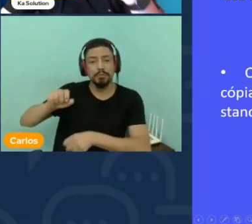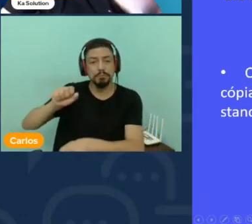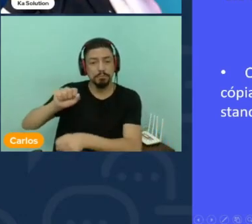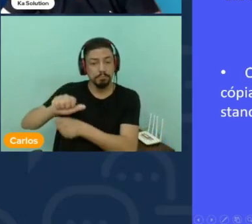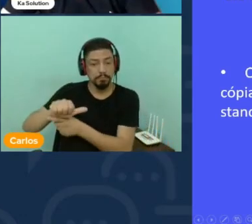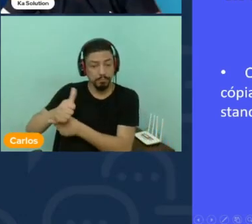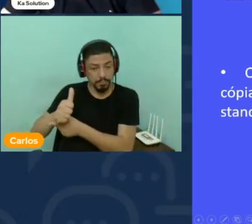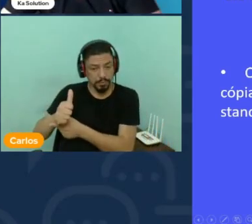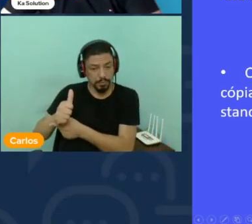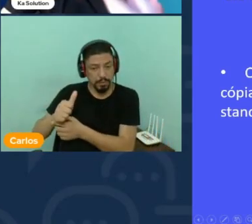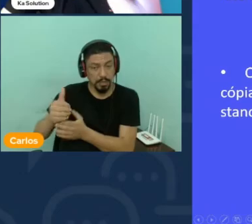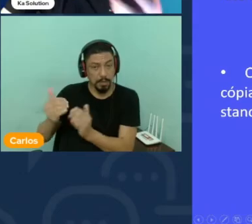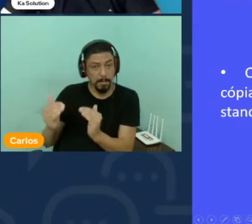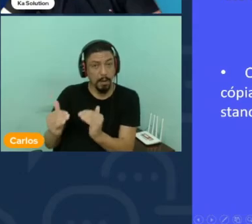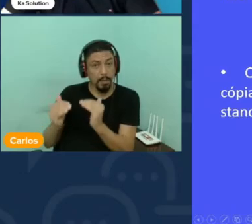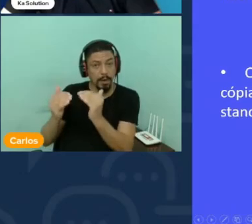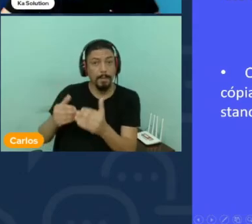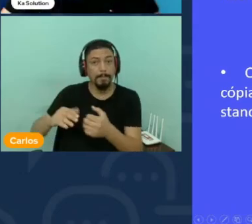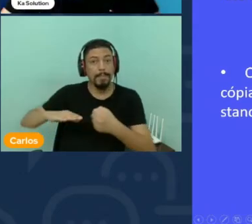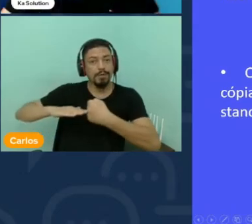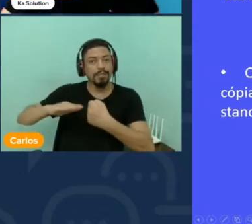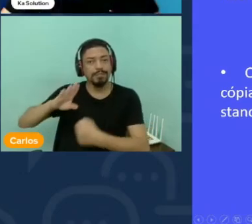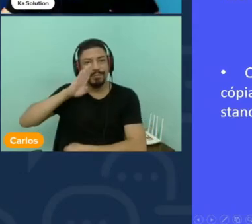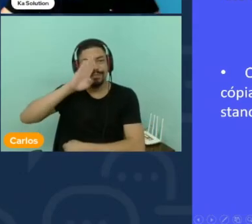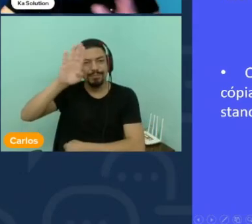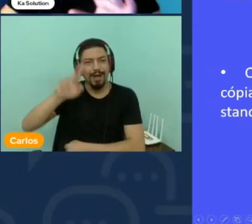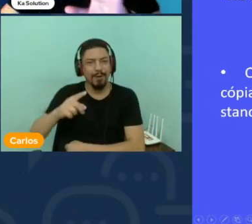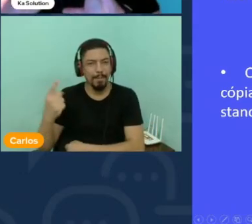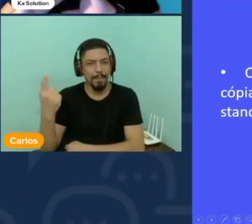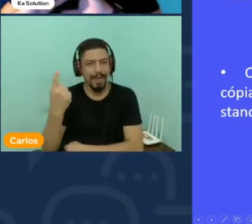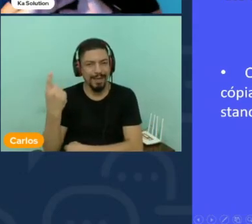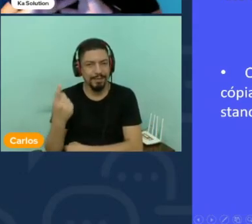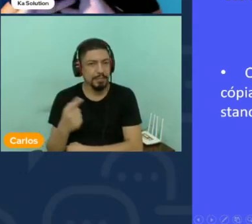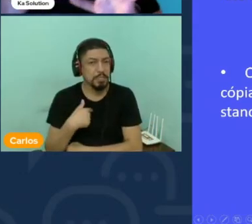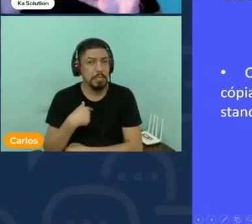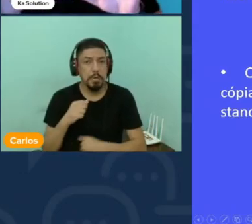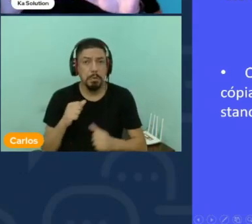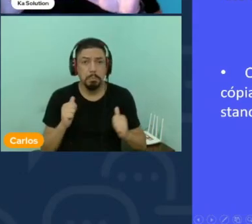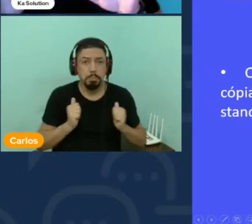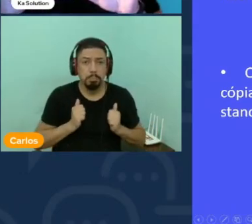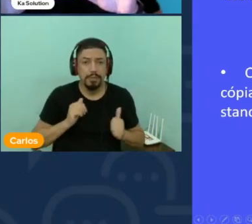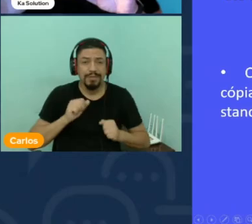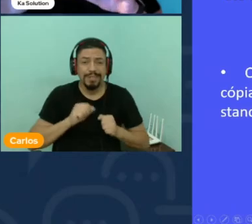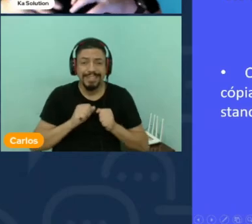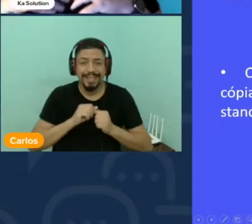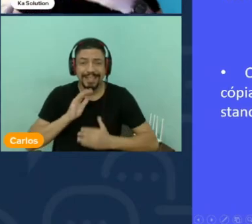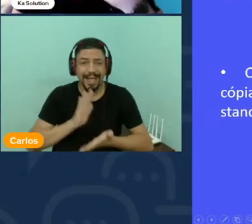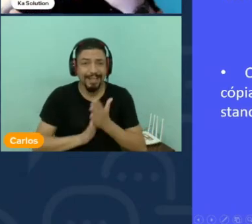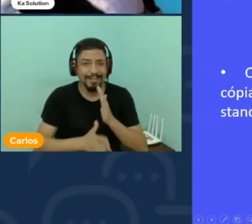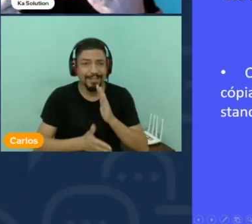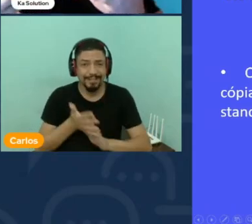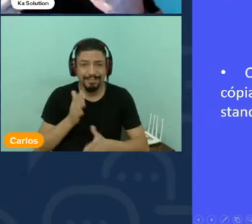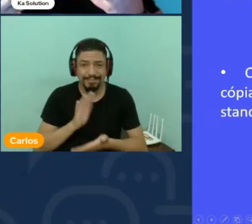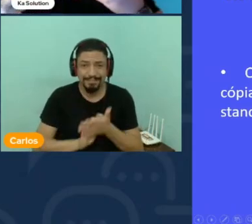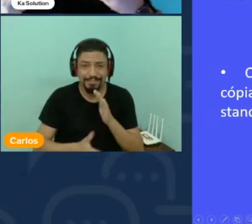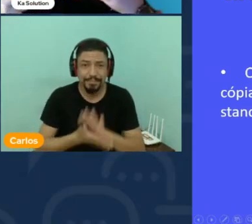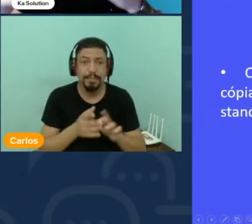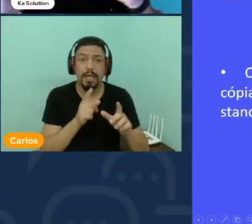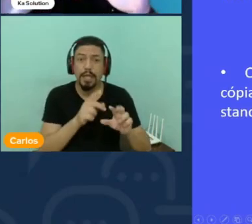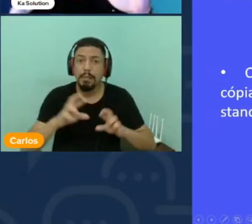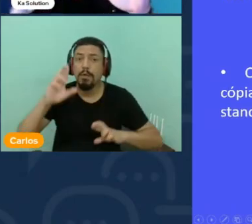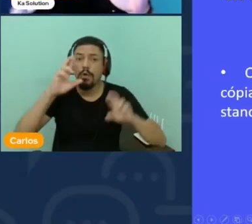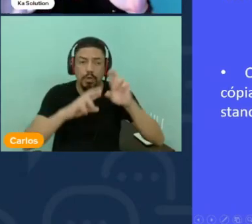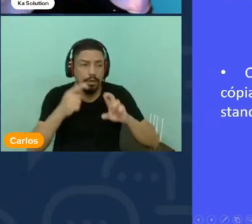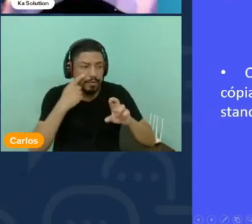e promove ele ao banco de dados principal, sem eu fazer nada. Então ela monitora e fala